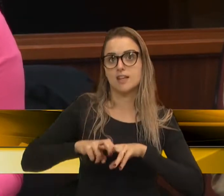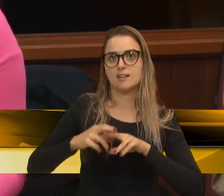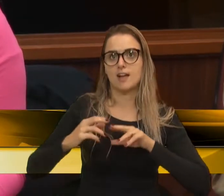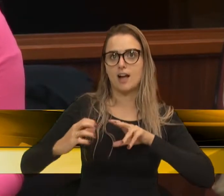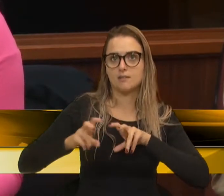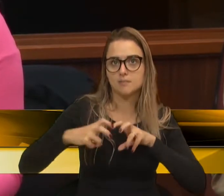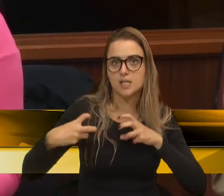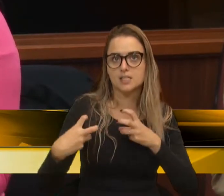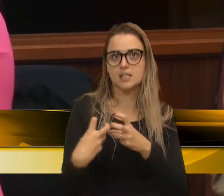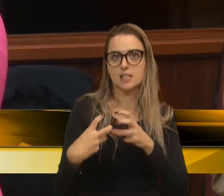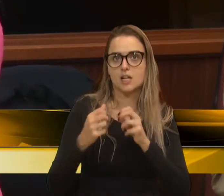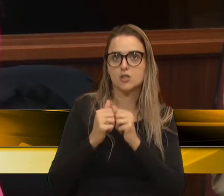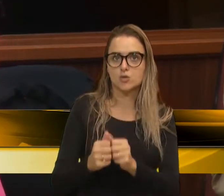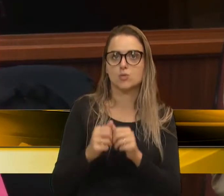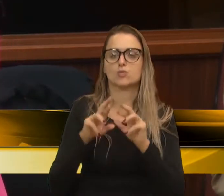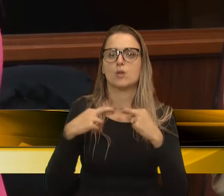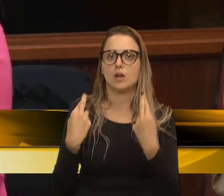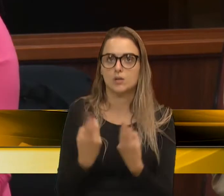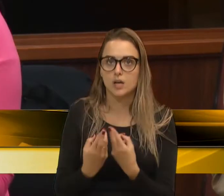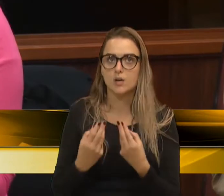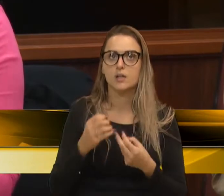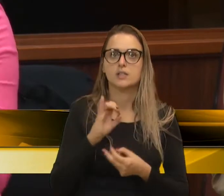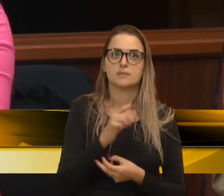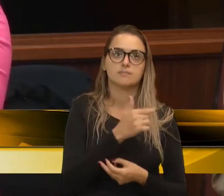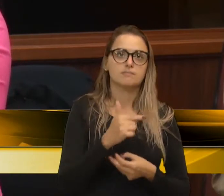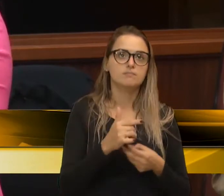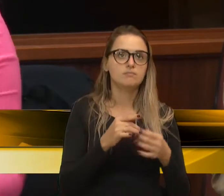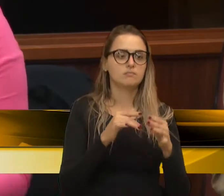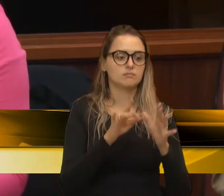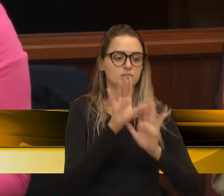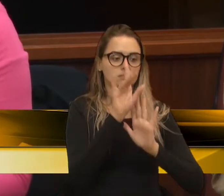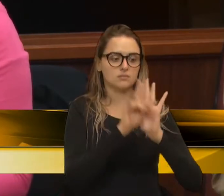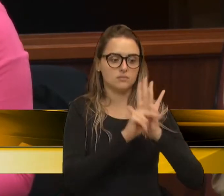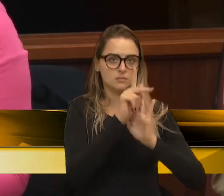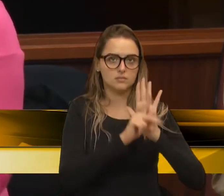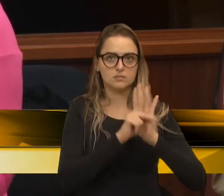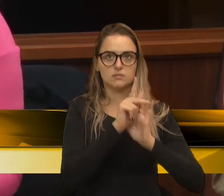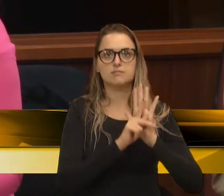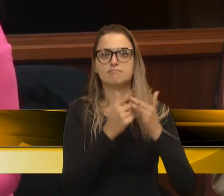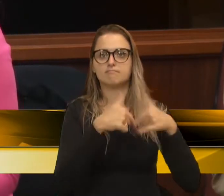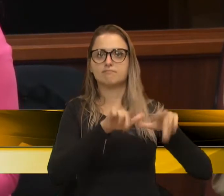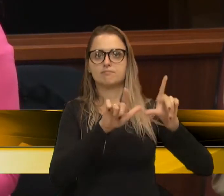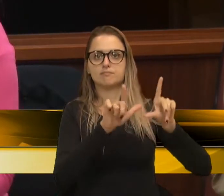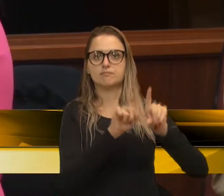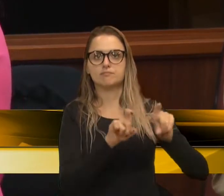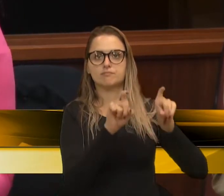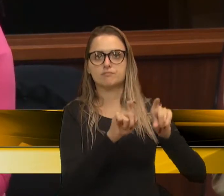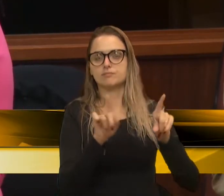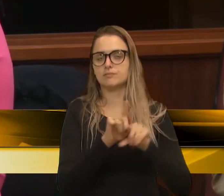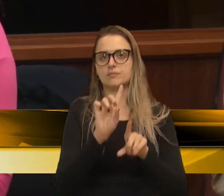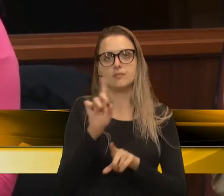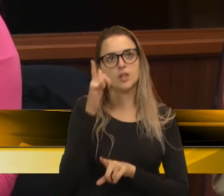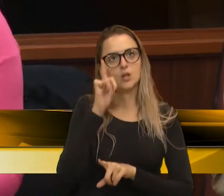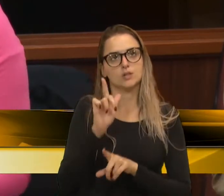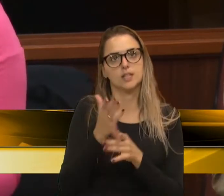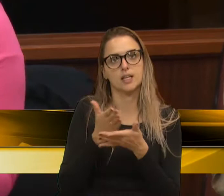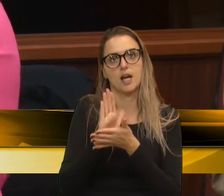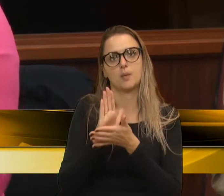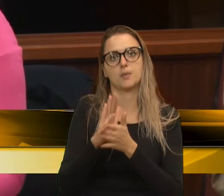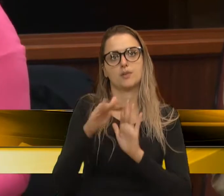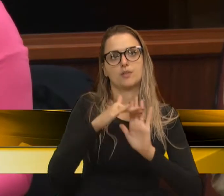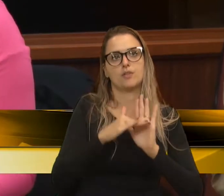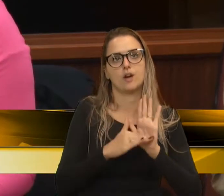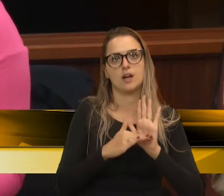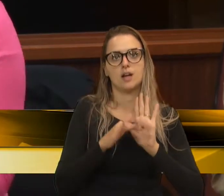ter realmente também a parte técnica para efetivar as alterações, a gente não vai conseguir aprovar o plano diretor. Então, a minha fala é